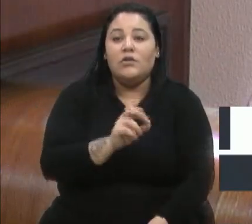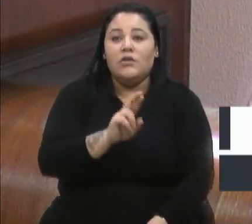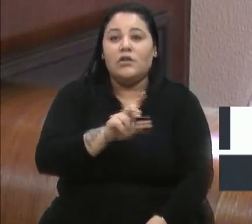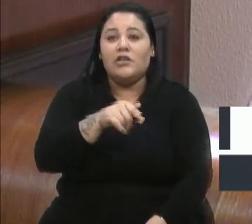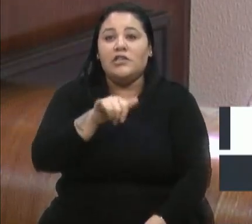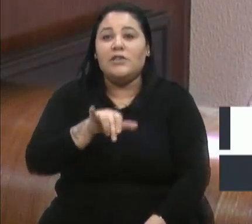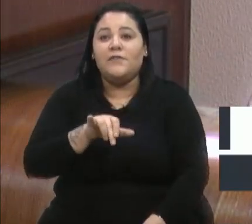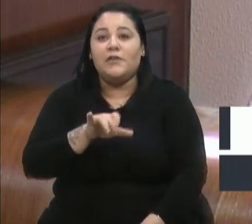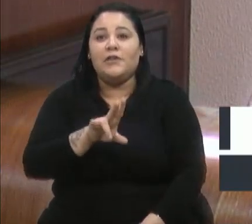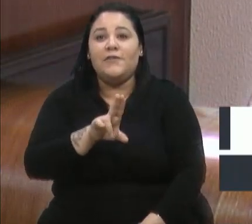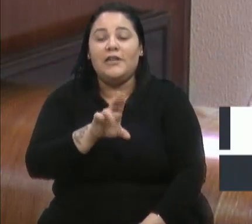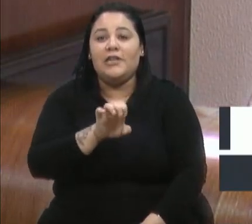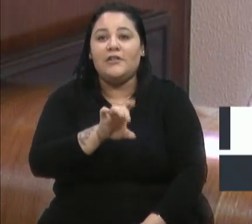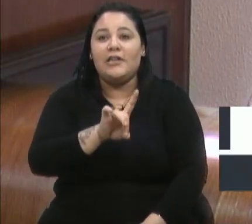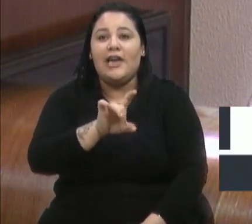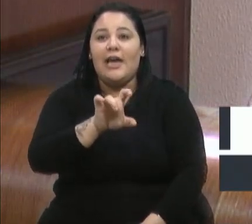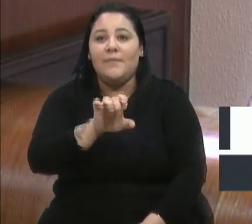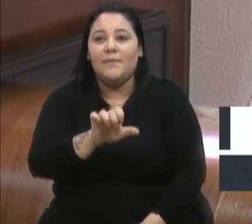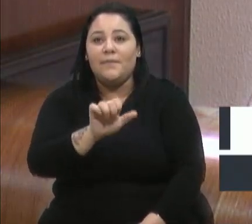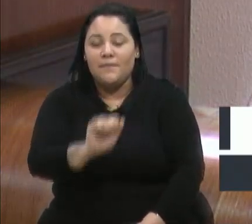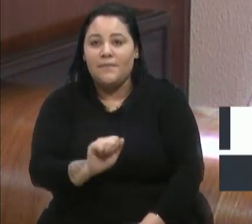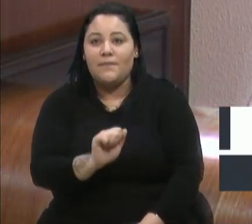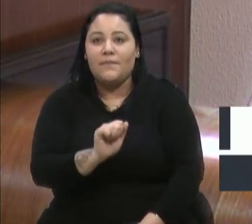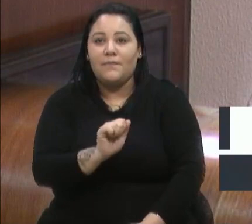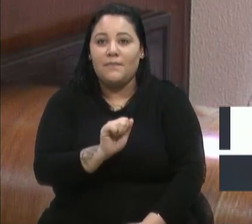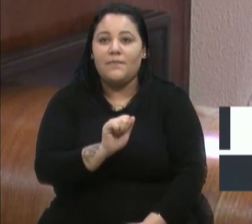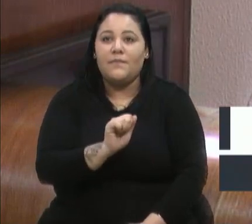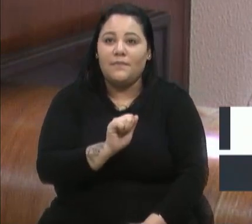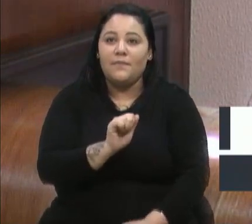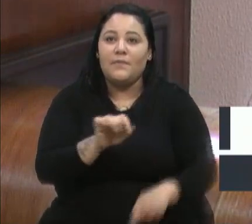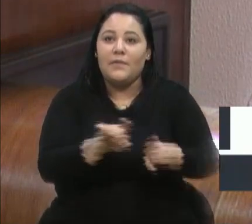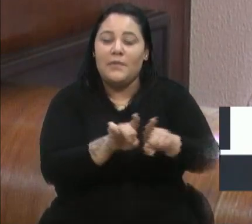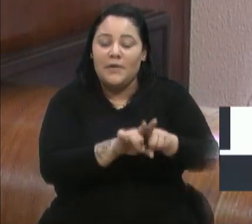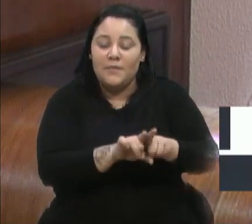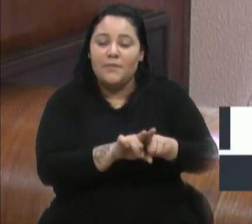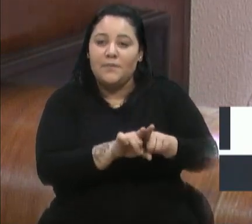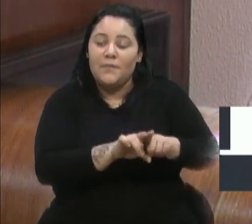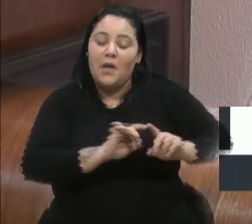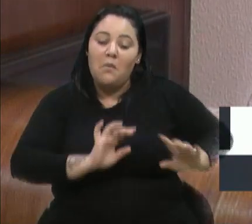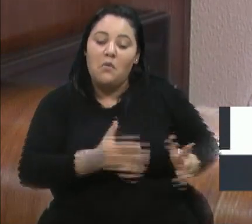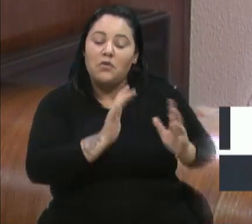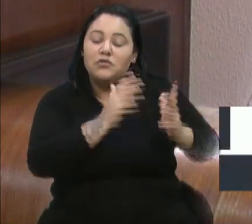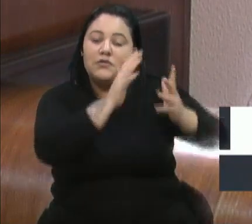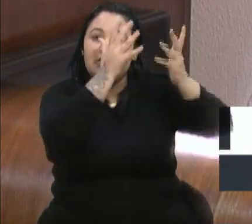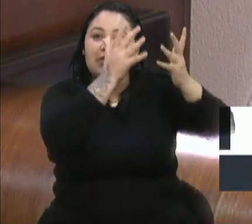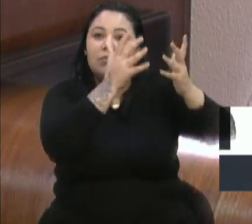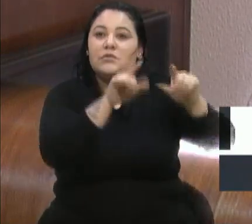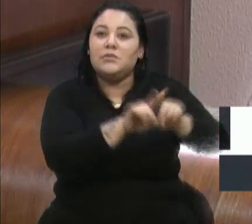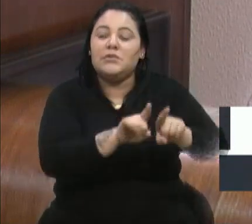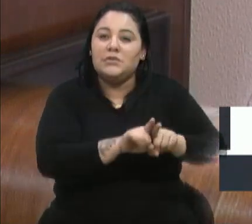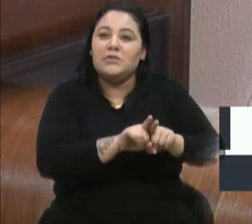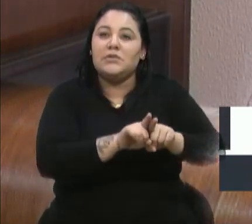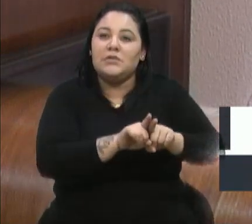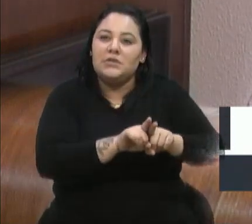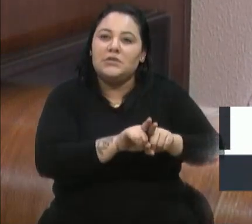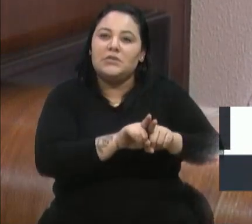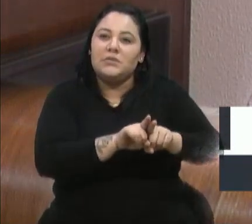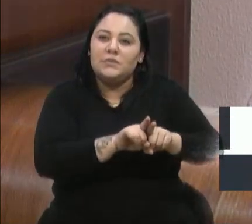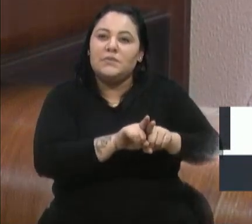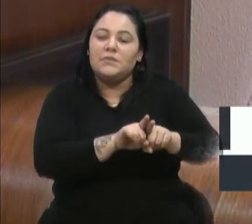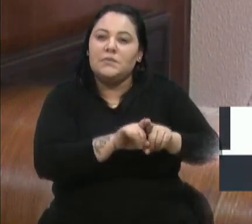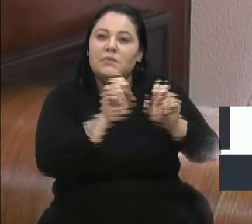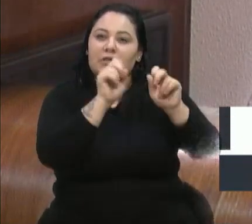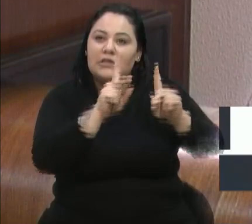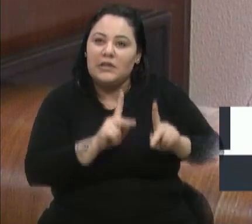para chegar lá. Me dá parabéns, assim, porque eu vejo essa mobilização e para quem entra